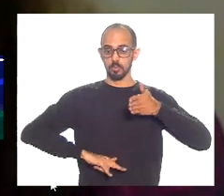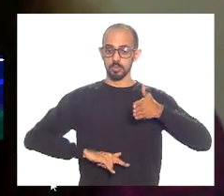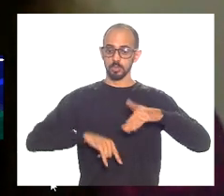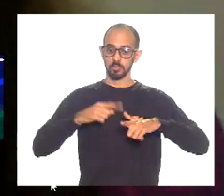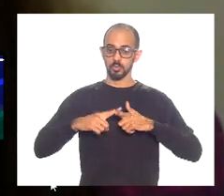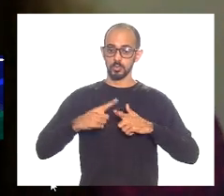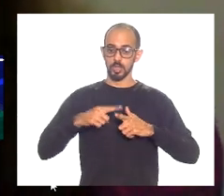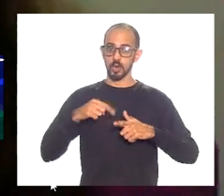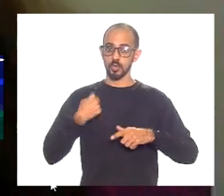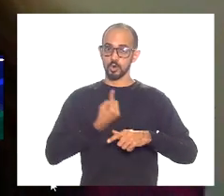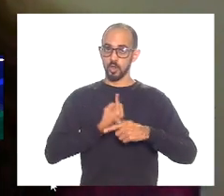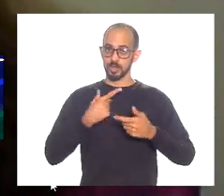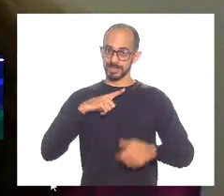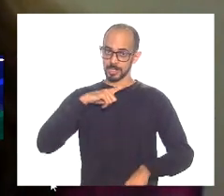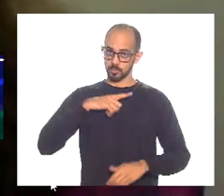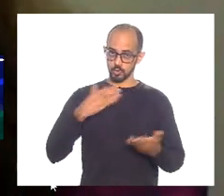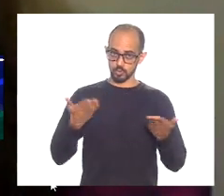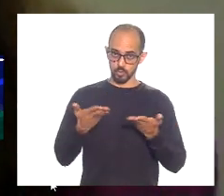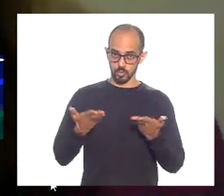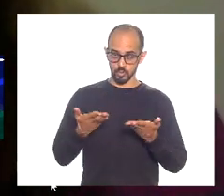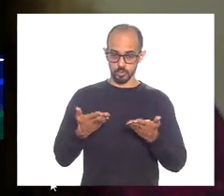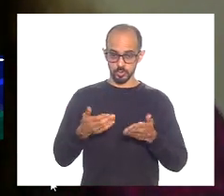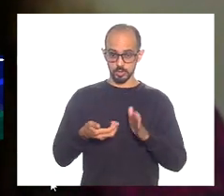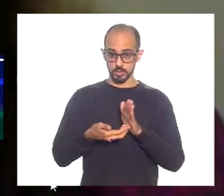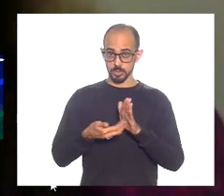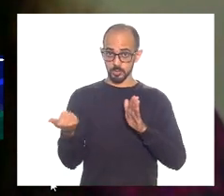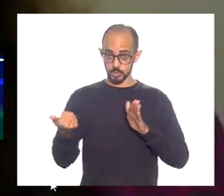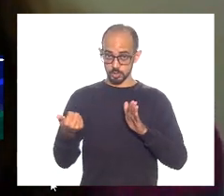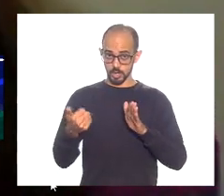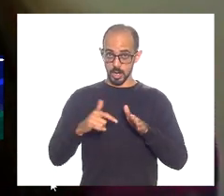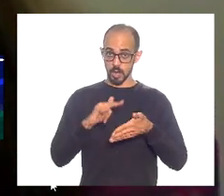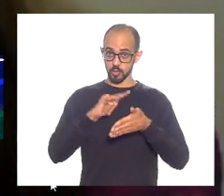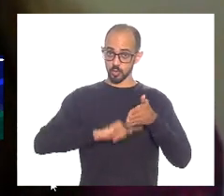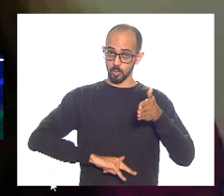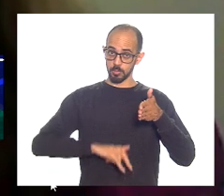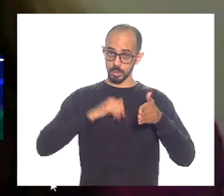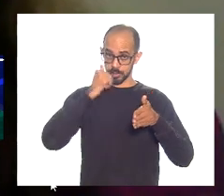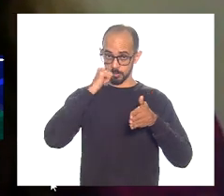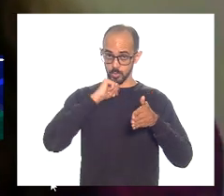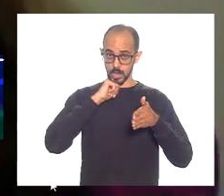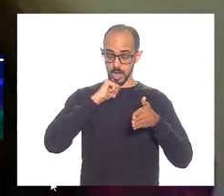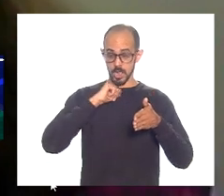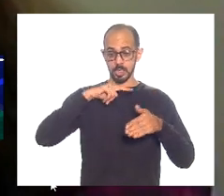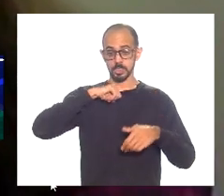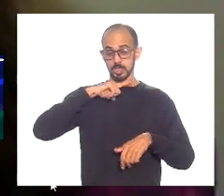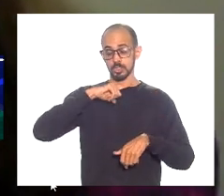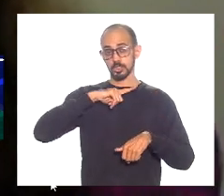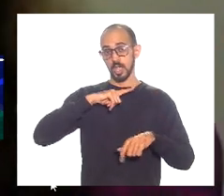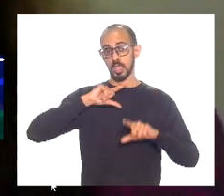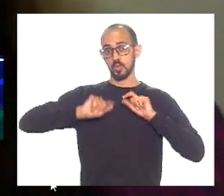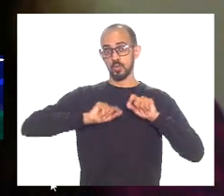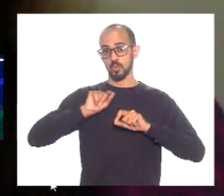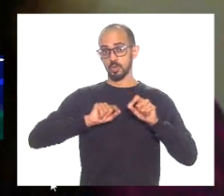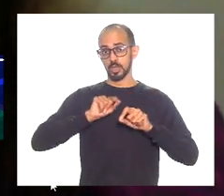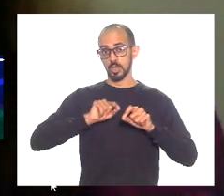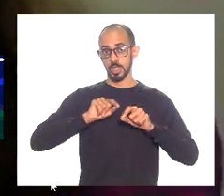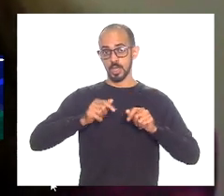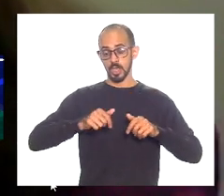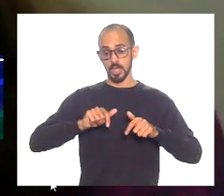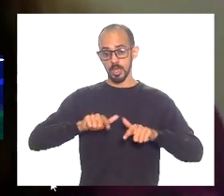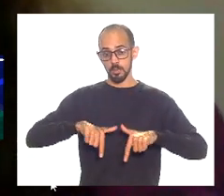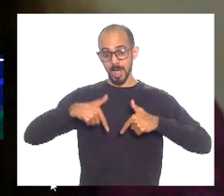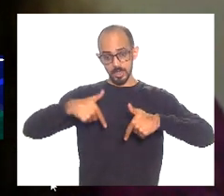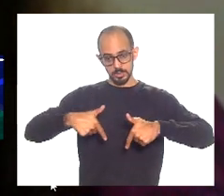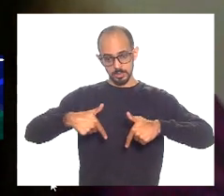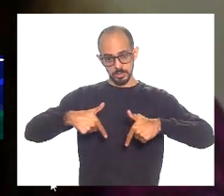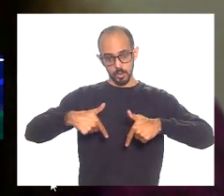nós temos tirando o dossiê mulher, o que nós temos foi uma iniciativa particular da